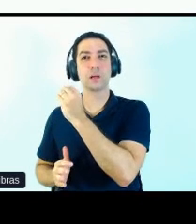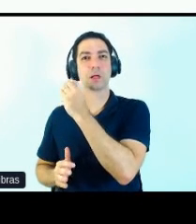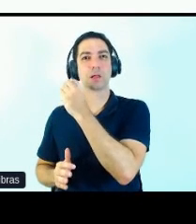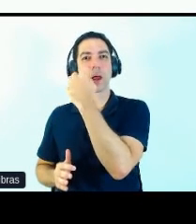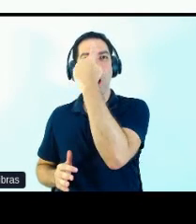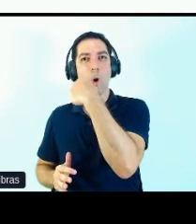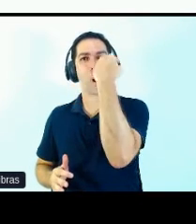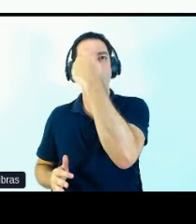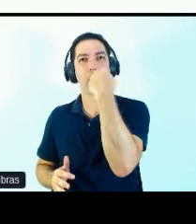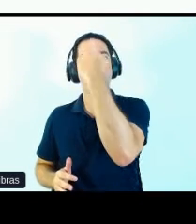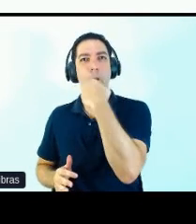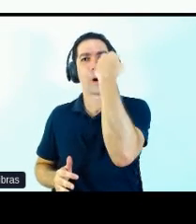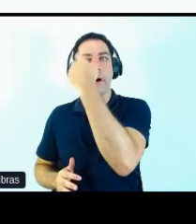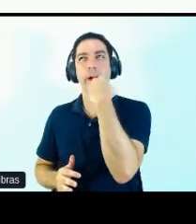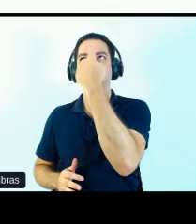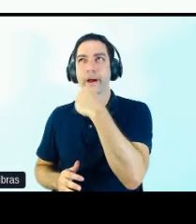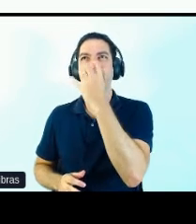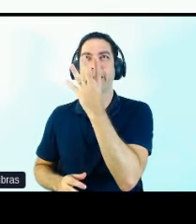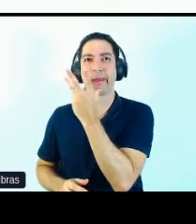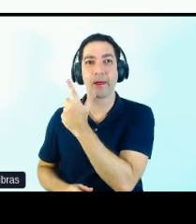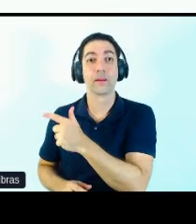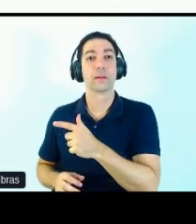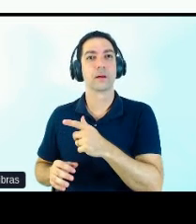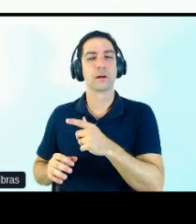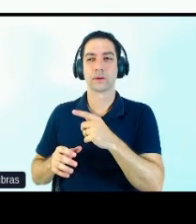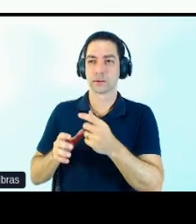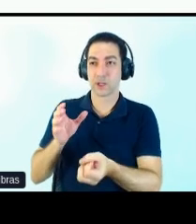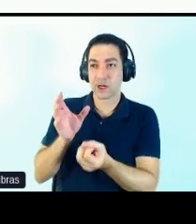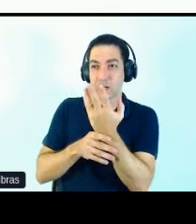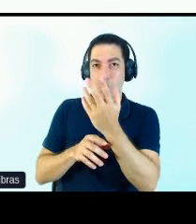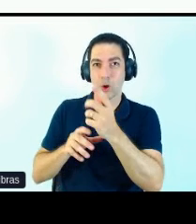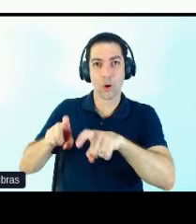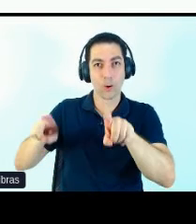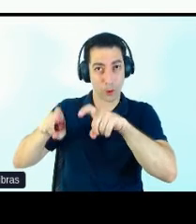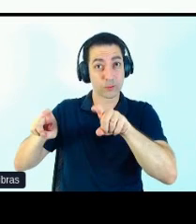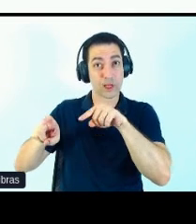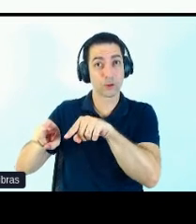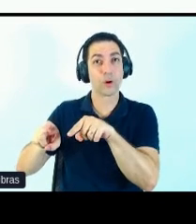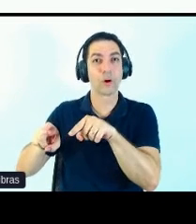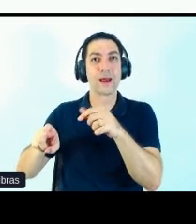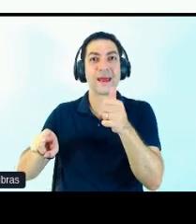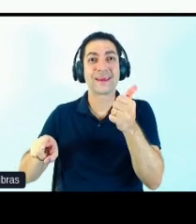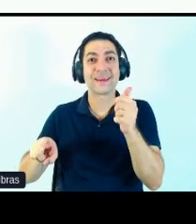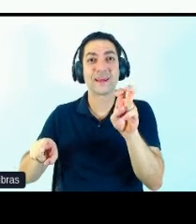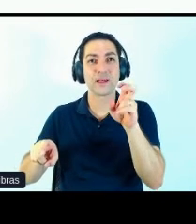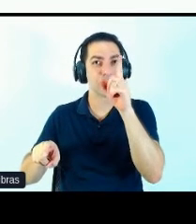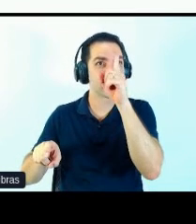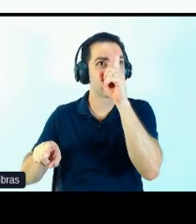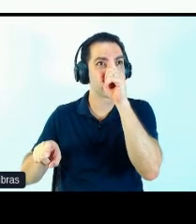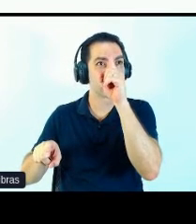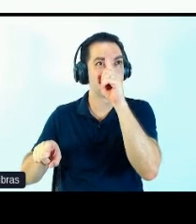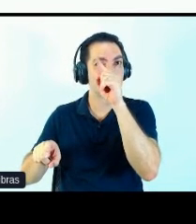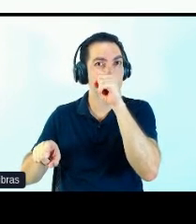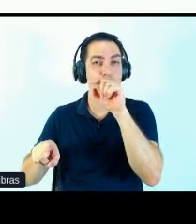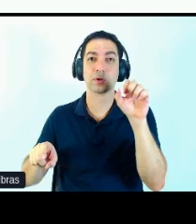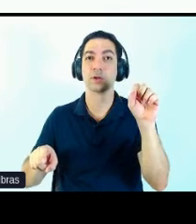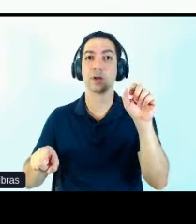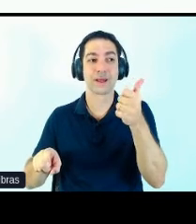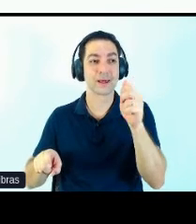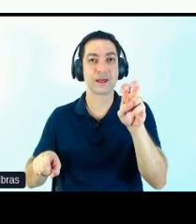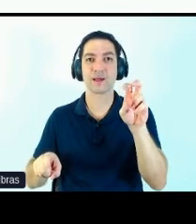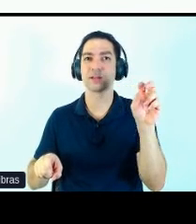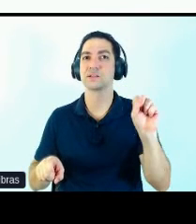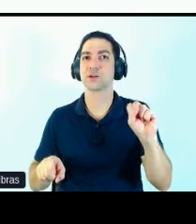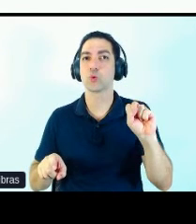ENIAC. Então, o papel dessas mulheres super revolucionárias era basicamente programar esse computador